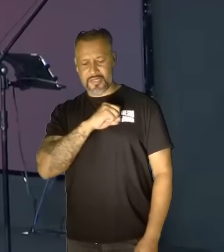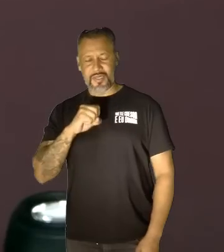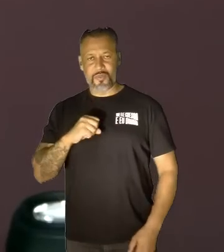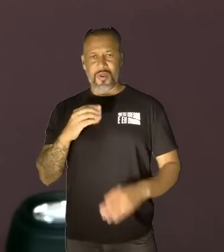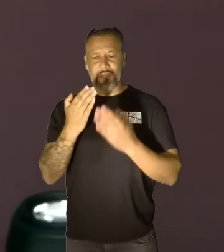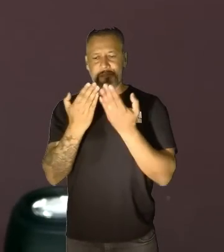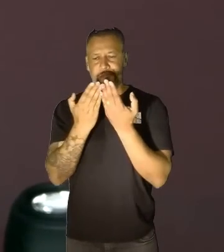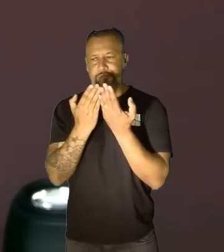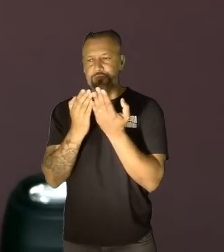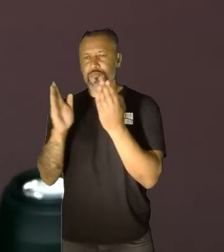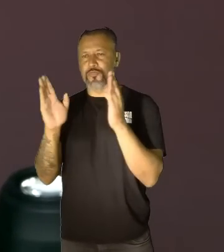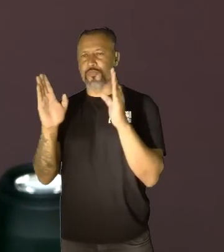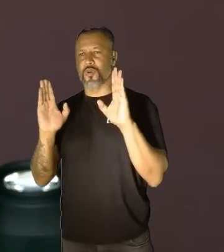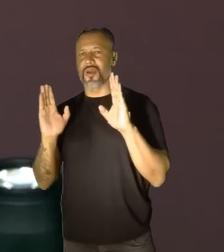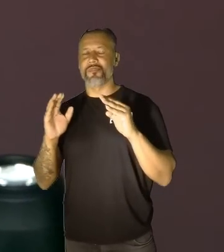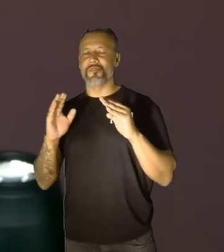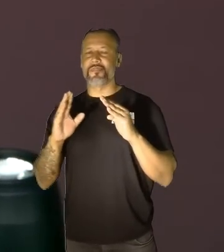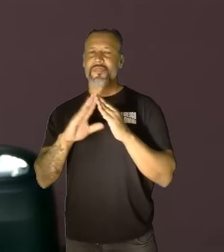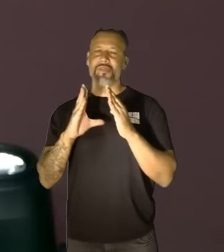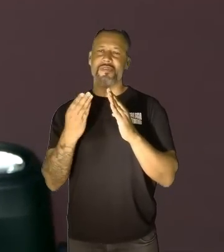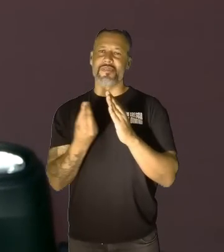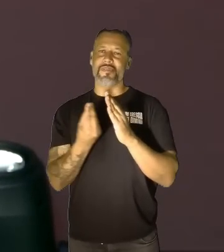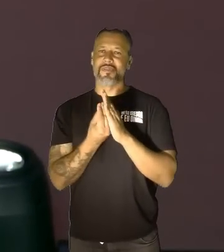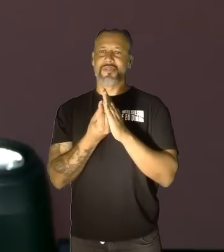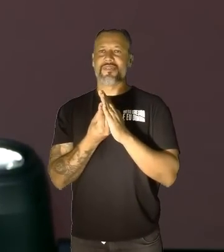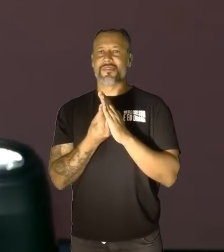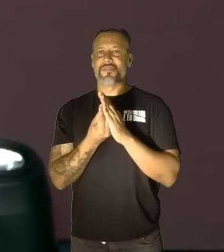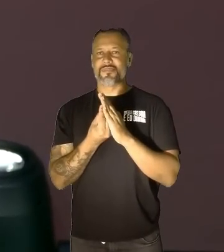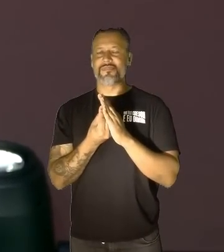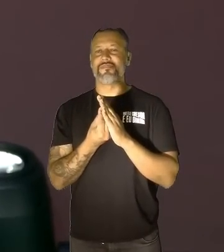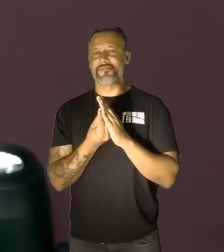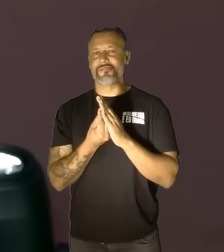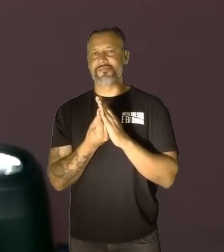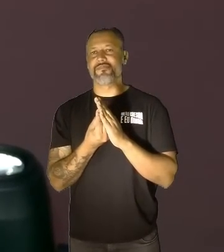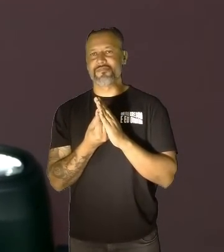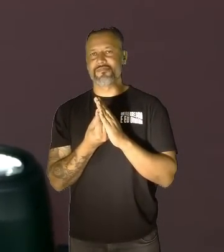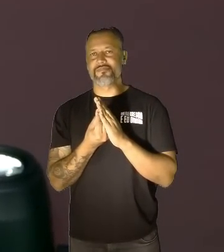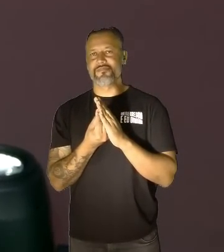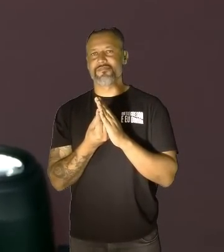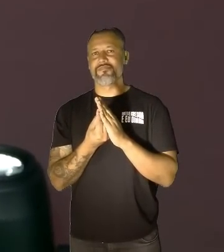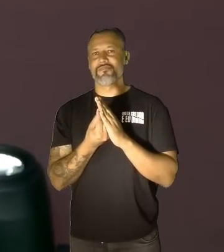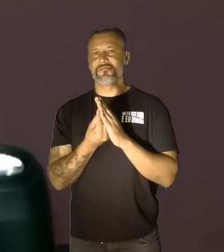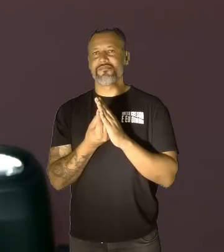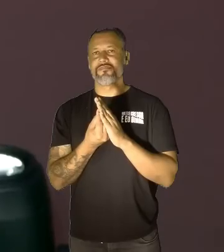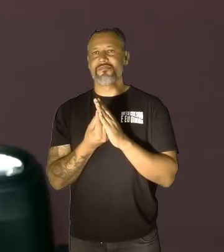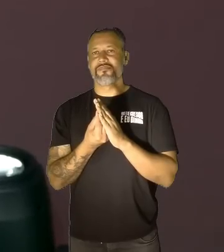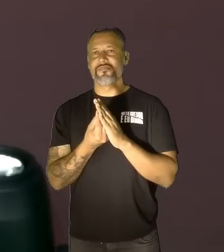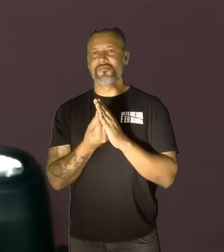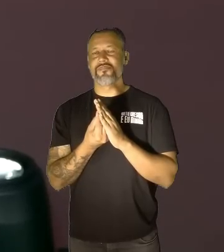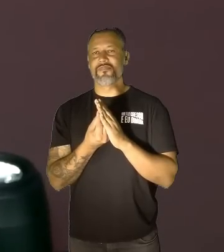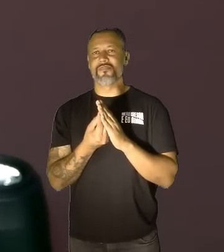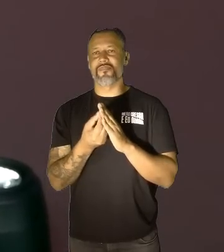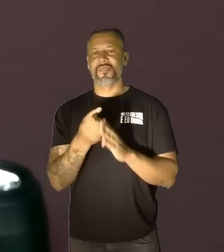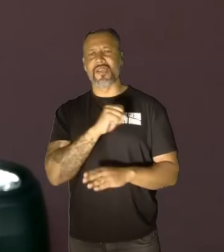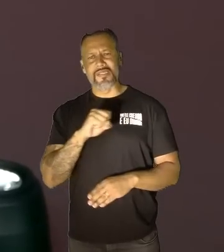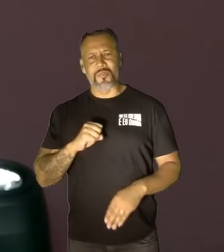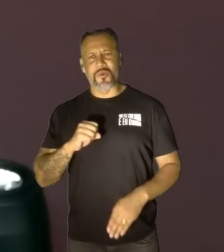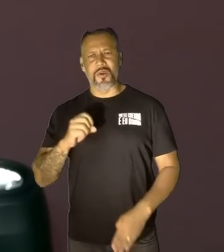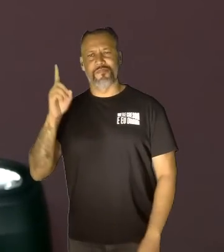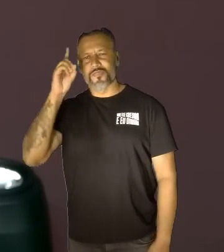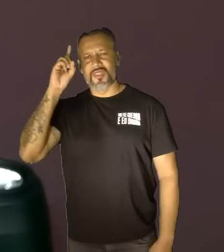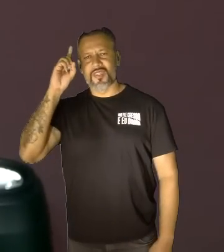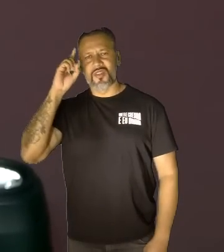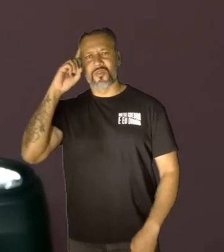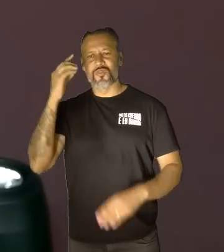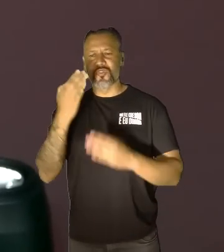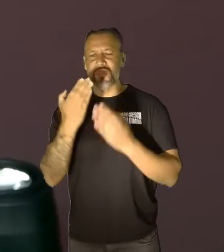Chocado ou não, todos os dias havia uma multidão batendo na porta do templo para entrar, para receber uma palavra. Todos os